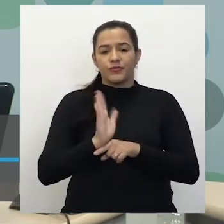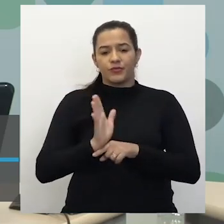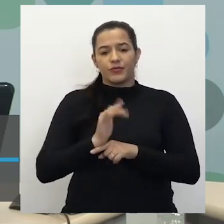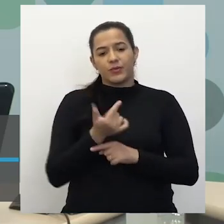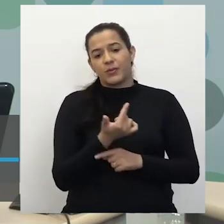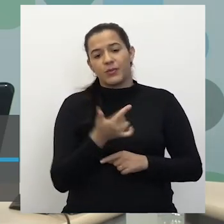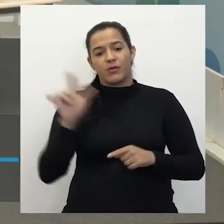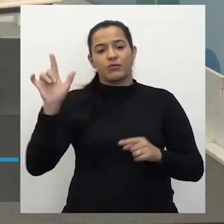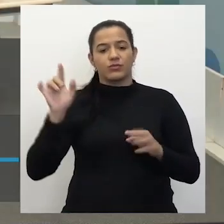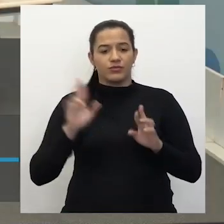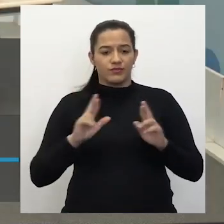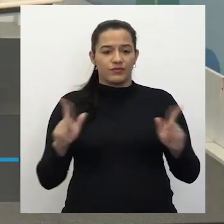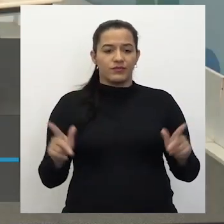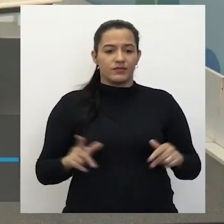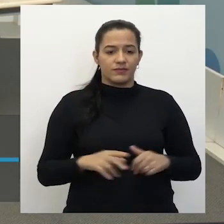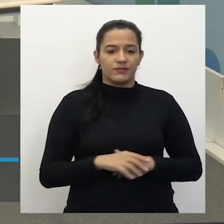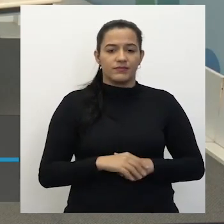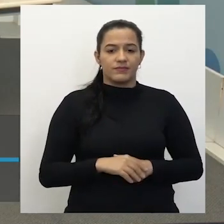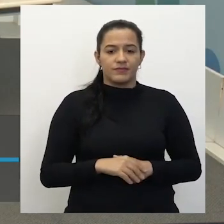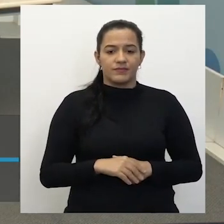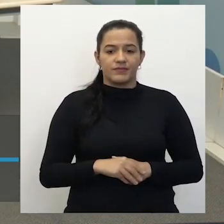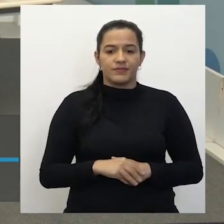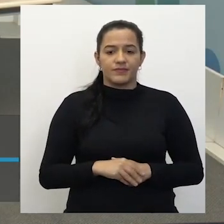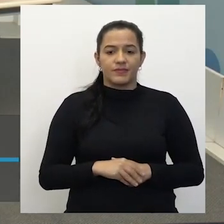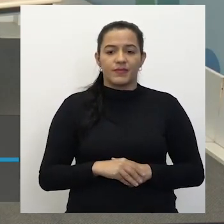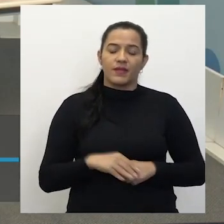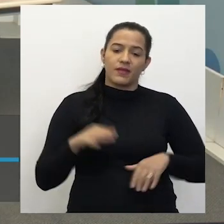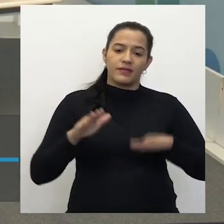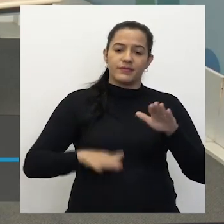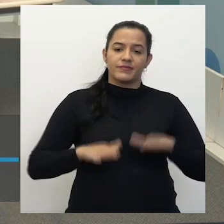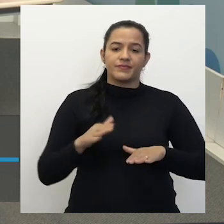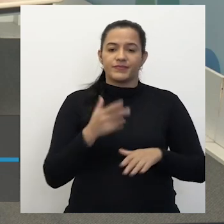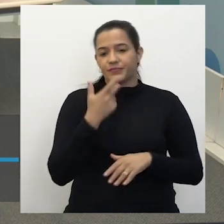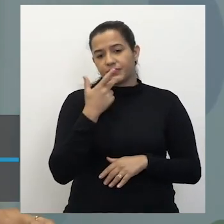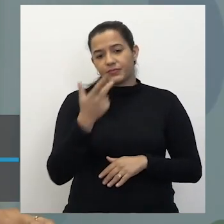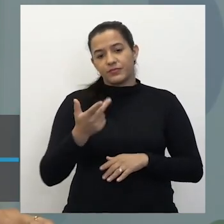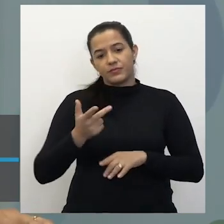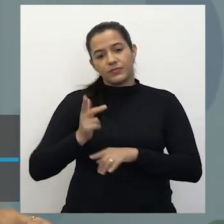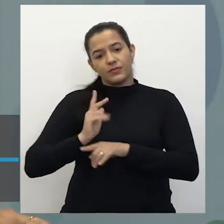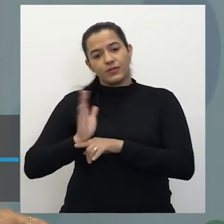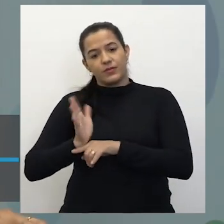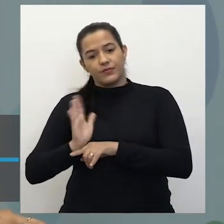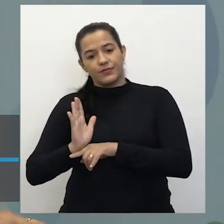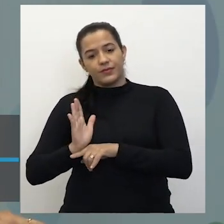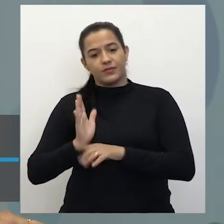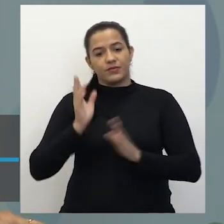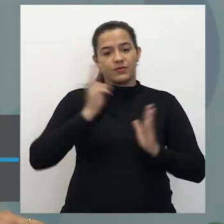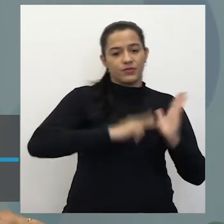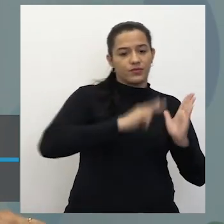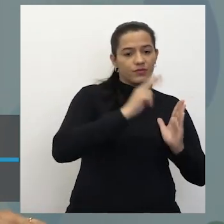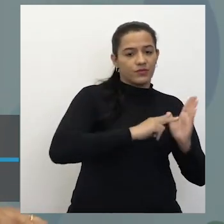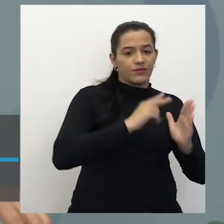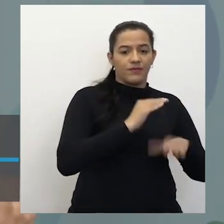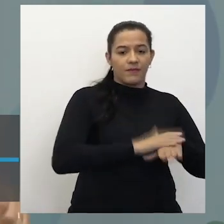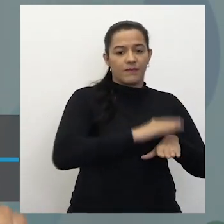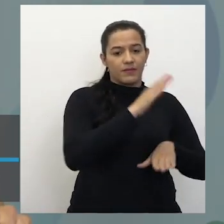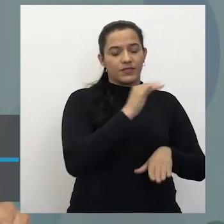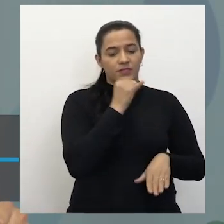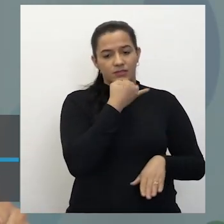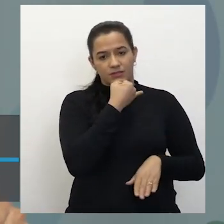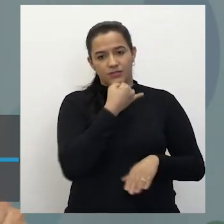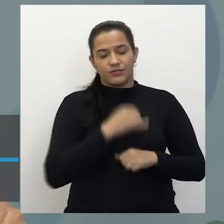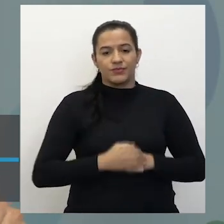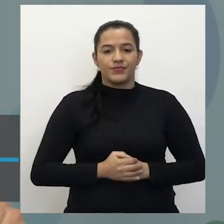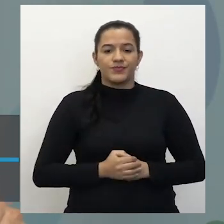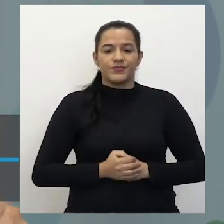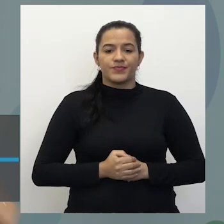outra coisa. Olha, então, a Ludmilla, ela diz assim, eu prefiro o filme da Culpa das Estrelas, porque o livro é muito triste. Por falar nisso, vou falar pra